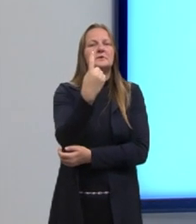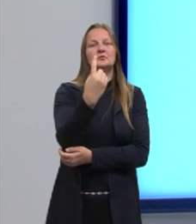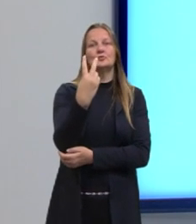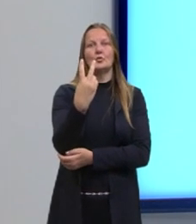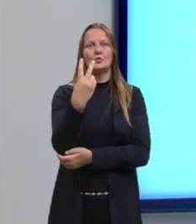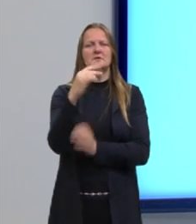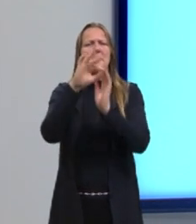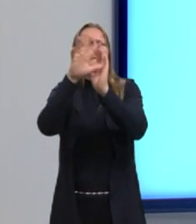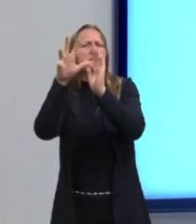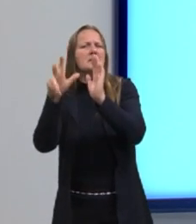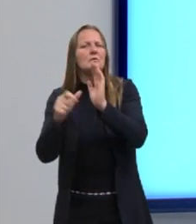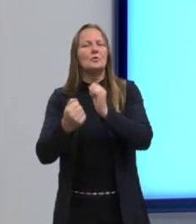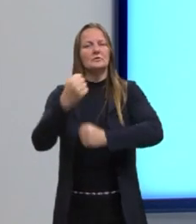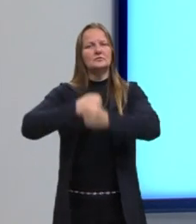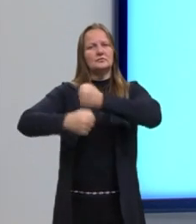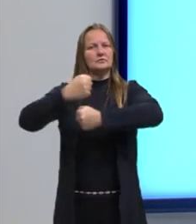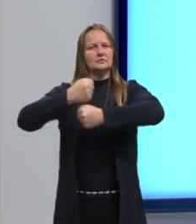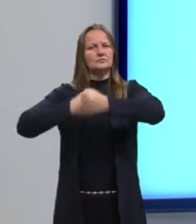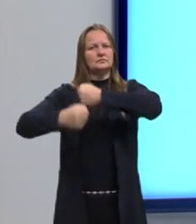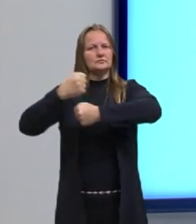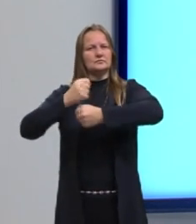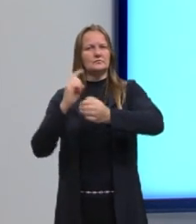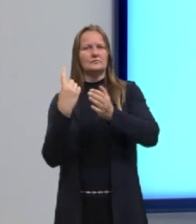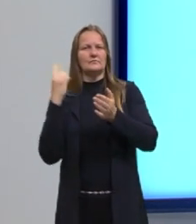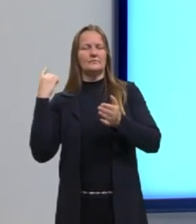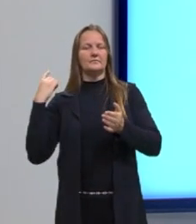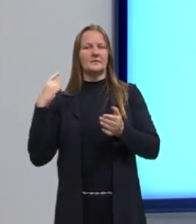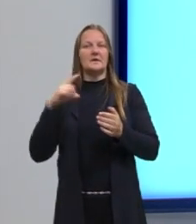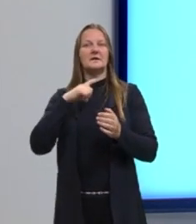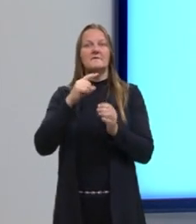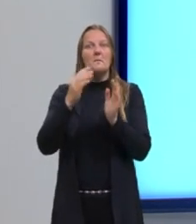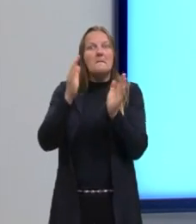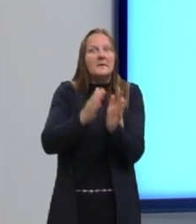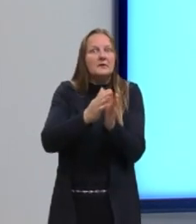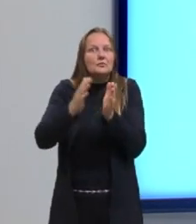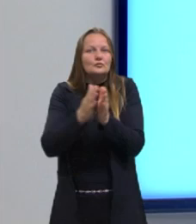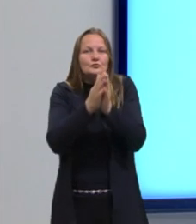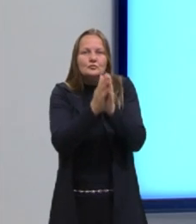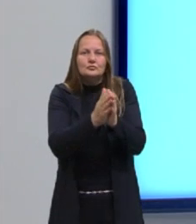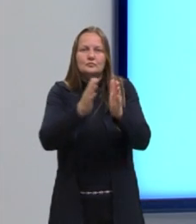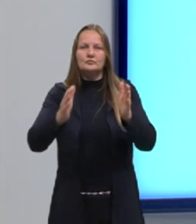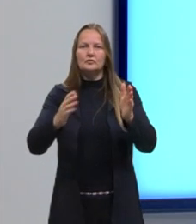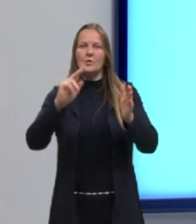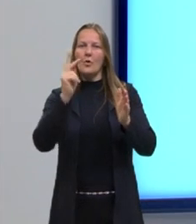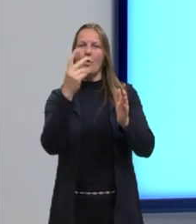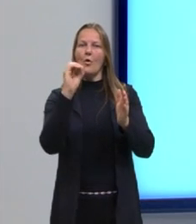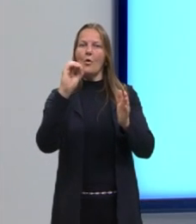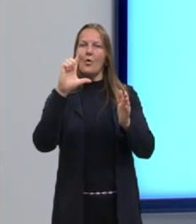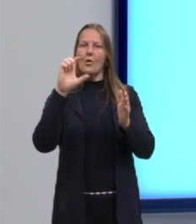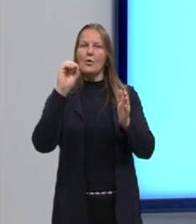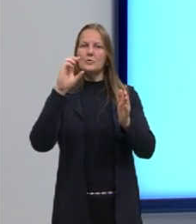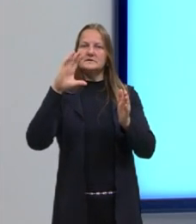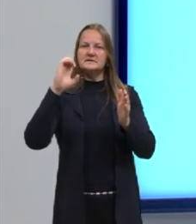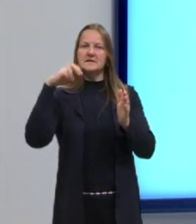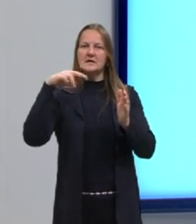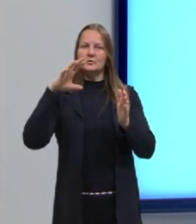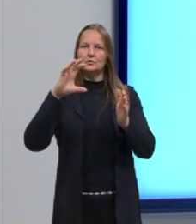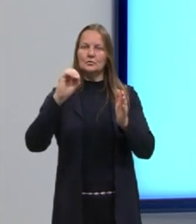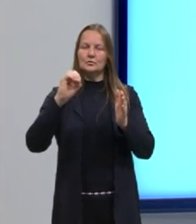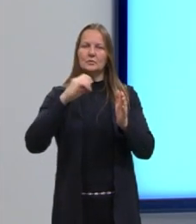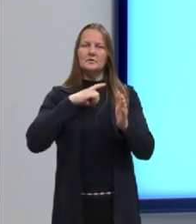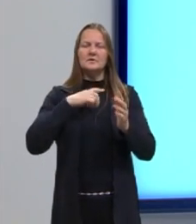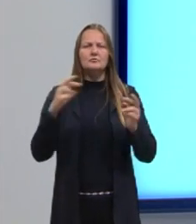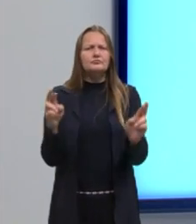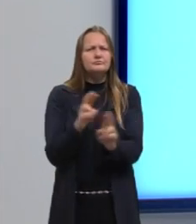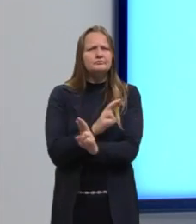nós tivemos uma Era geológica chamada o luceno onde tínhamos questões de